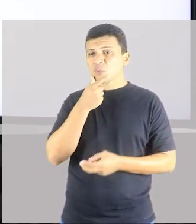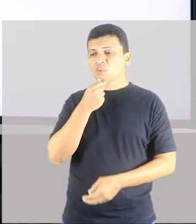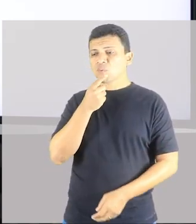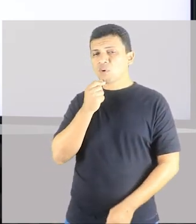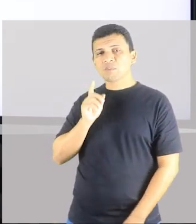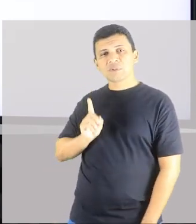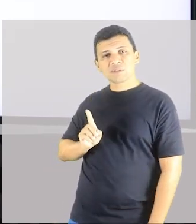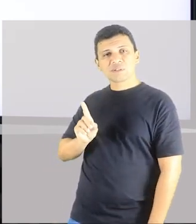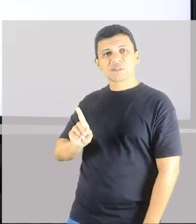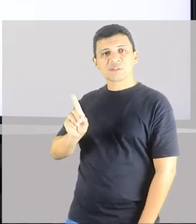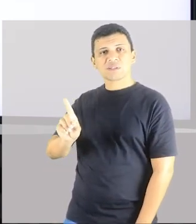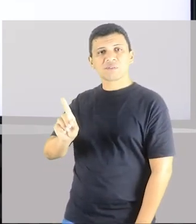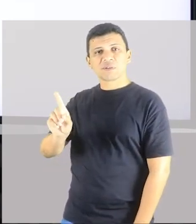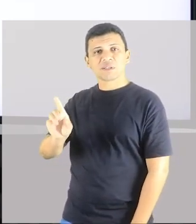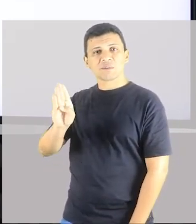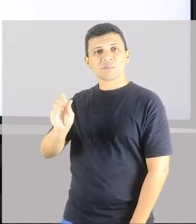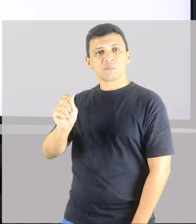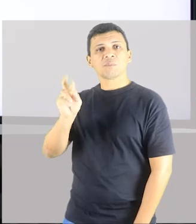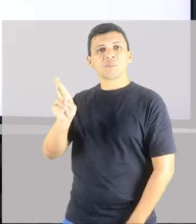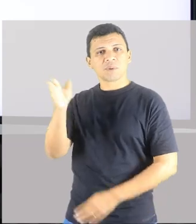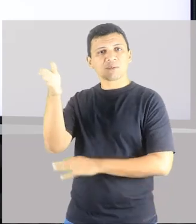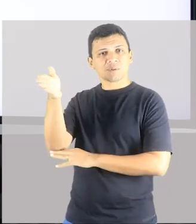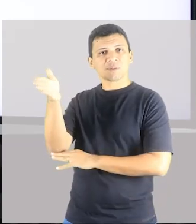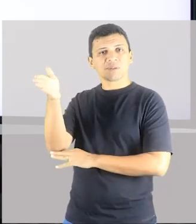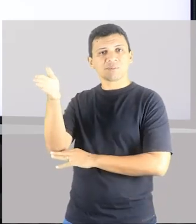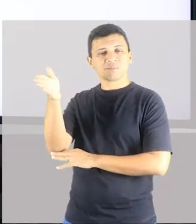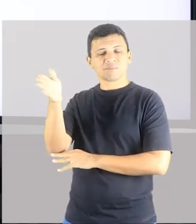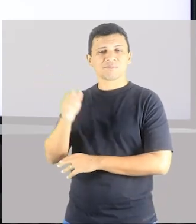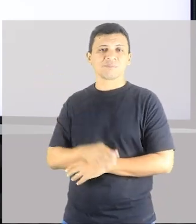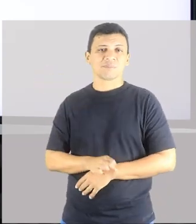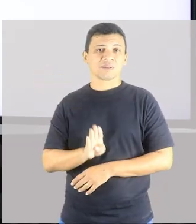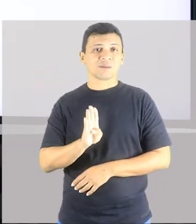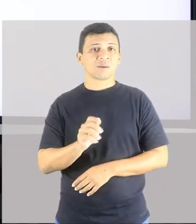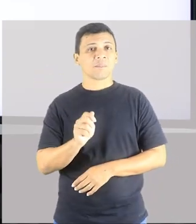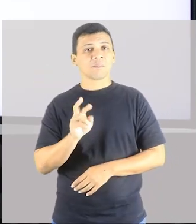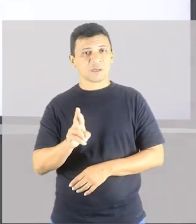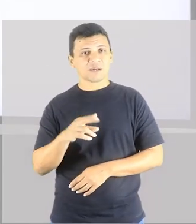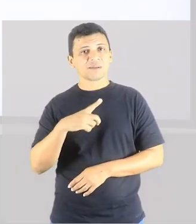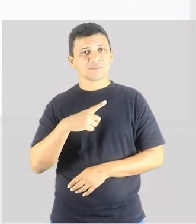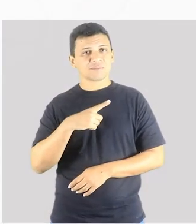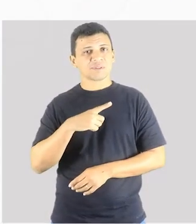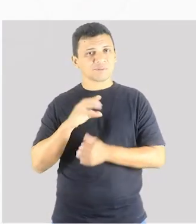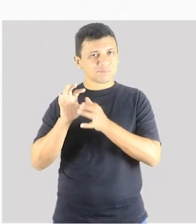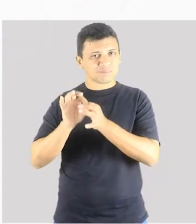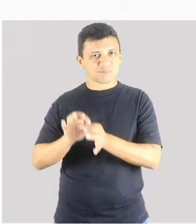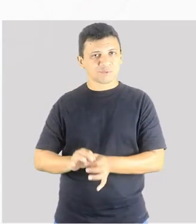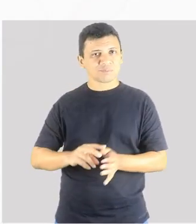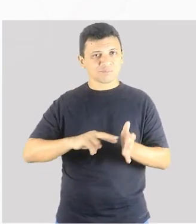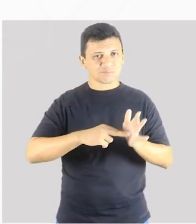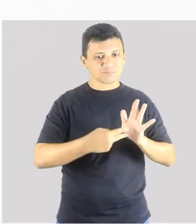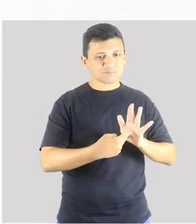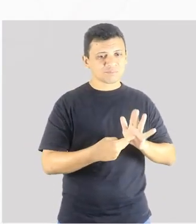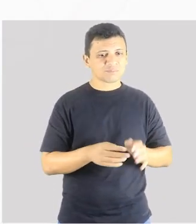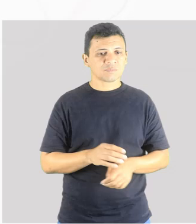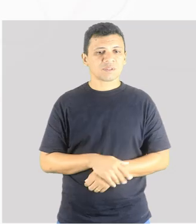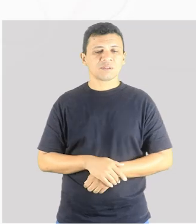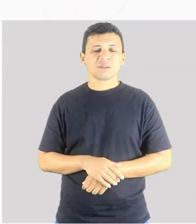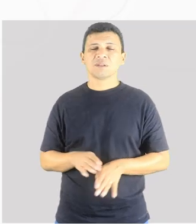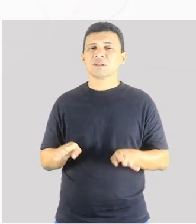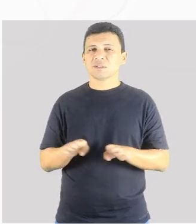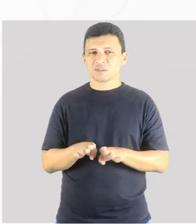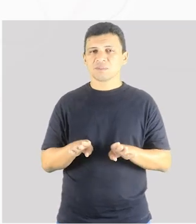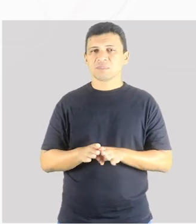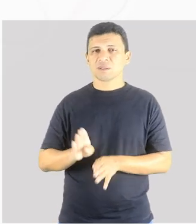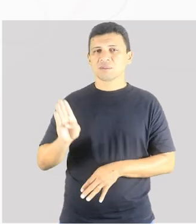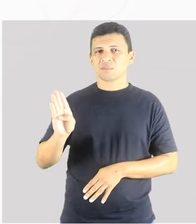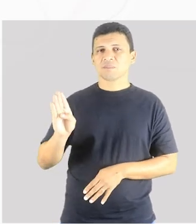indo para o bar do hotel. Então, aqui eu tenho a palavra bar nesse sentido. Mas olha que a palavra bar também